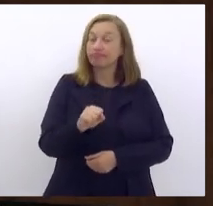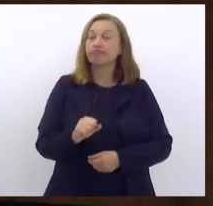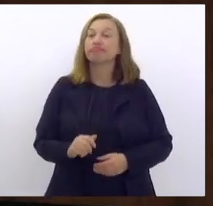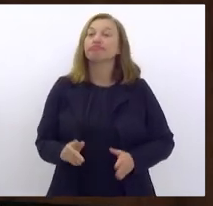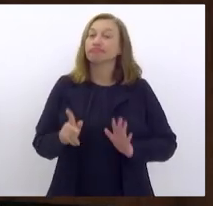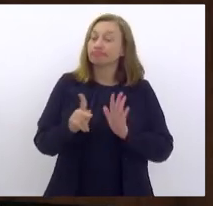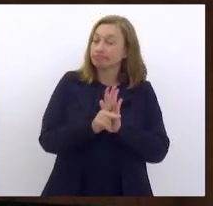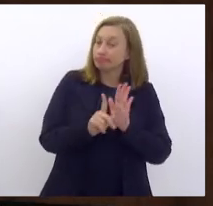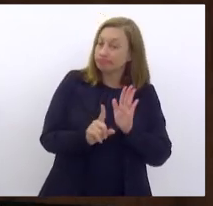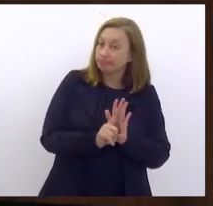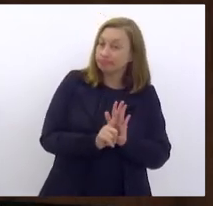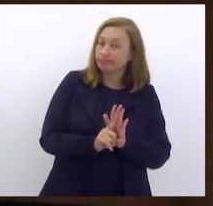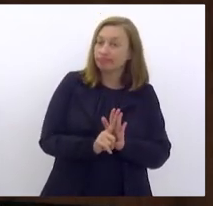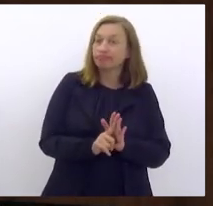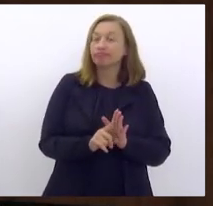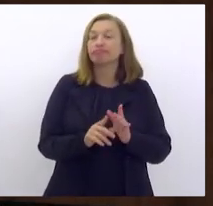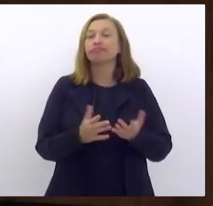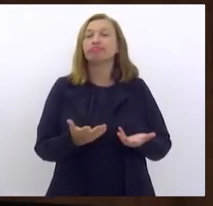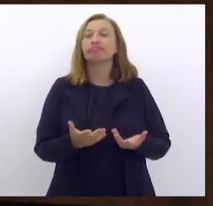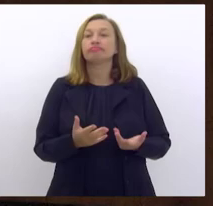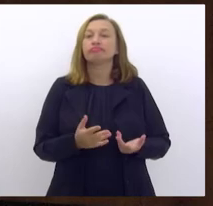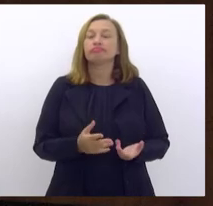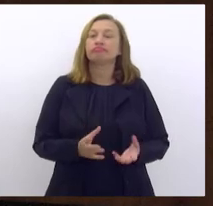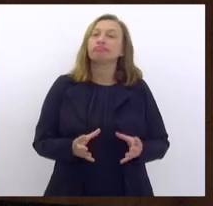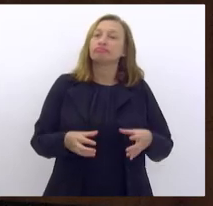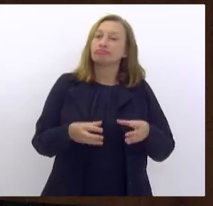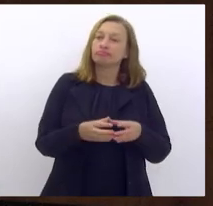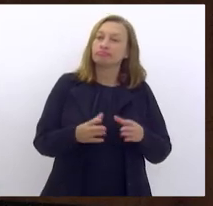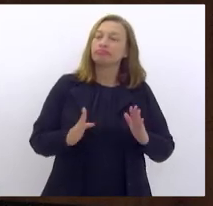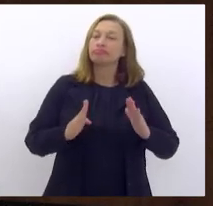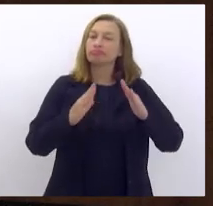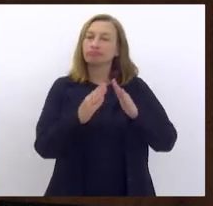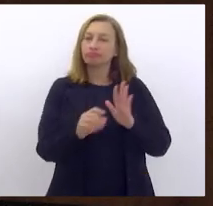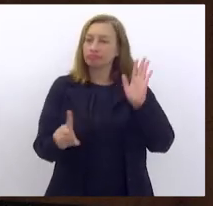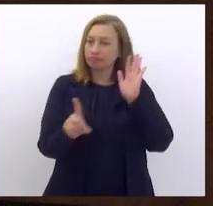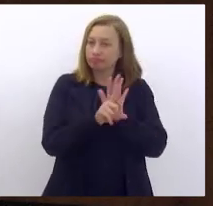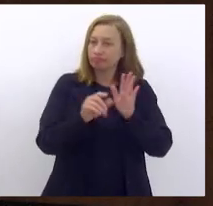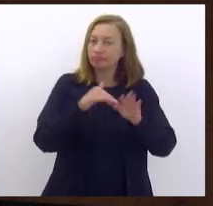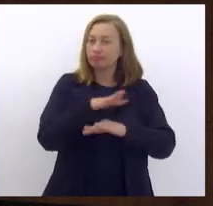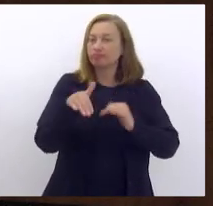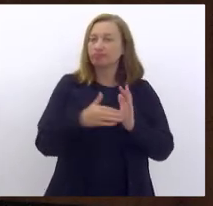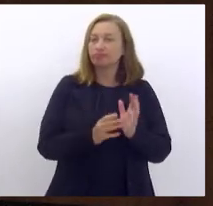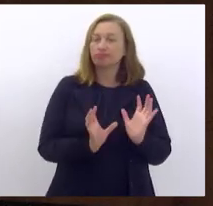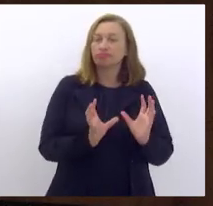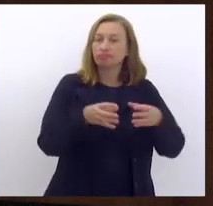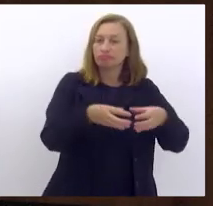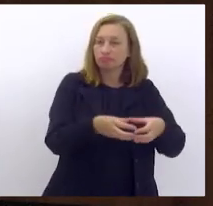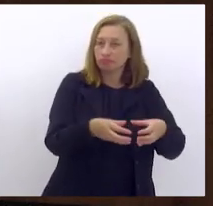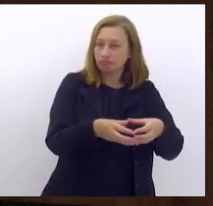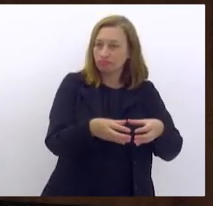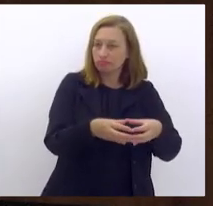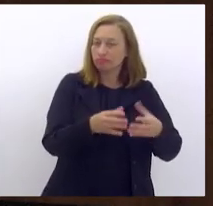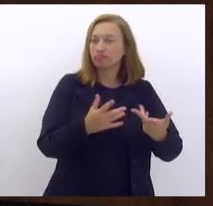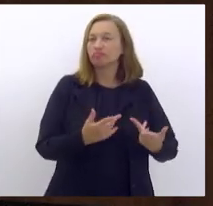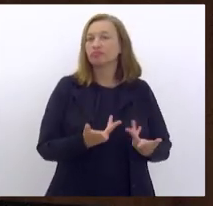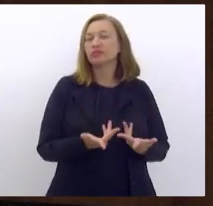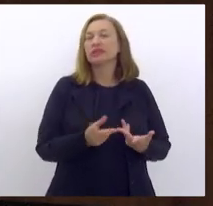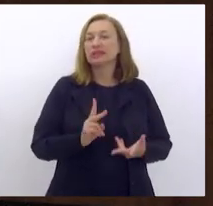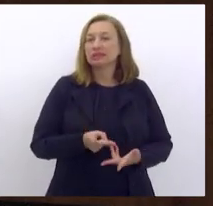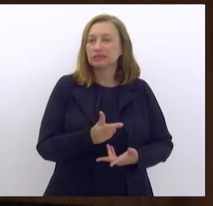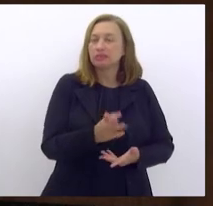projeto, por onde o projeto tramitou nessa Casa Legislativa, em todas as comissões, ele ganhou sempre